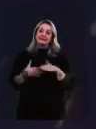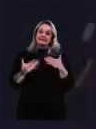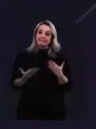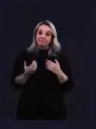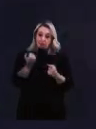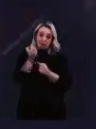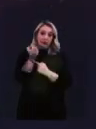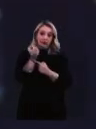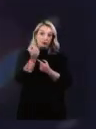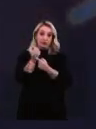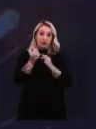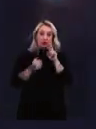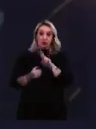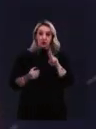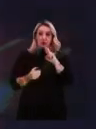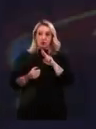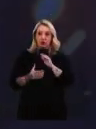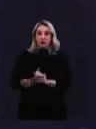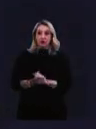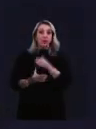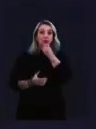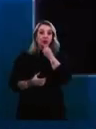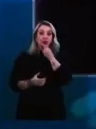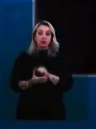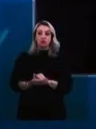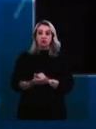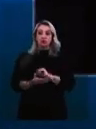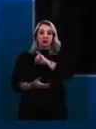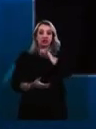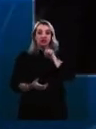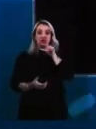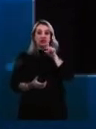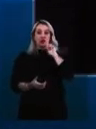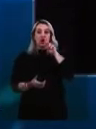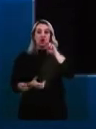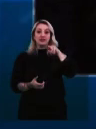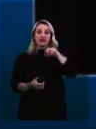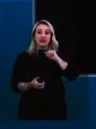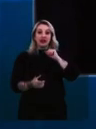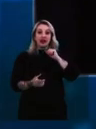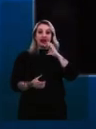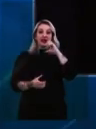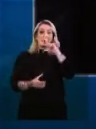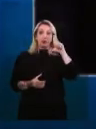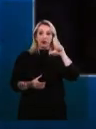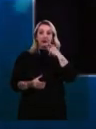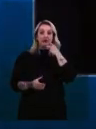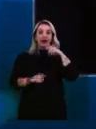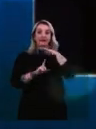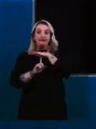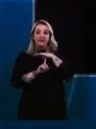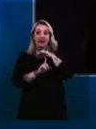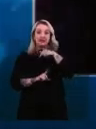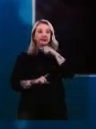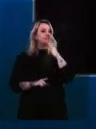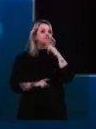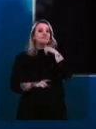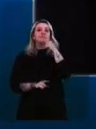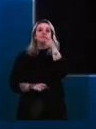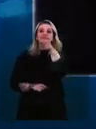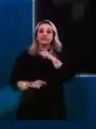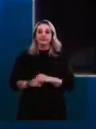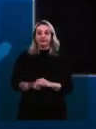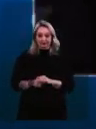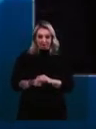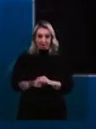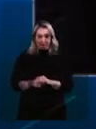Esse relógio que eu uso aqui é o relógio do Theo, um garoto lá do Jardim Rosana, lá do Campo Limpo, onde ele fala que vai na feira toda semana e ninguém conhece ele lá.